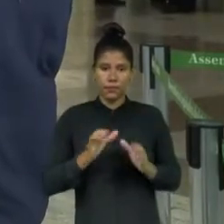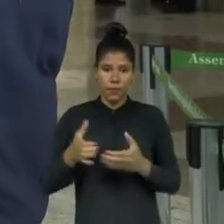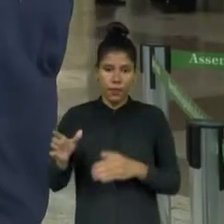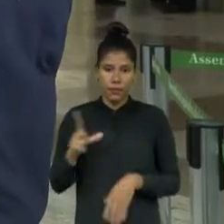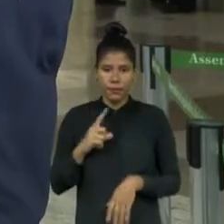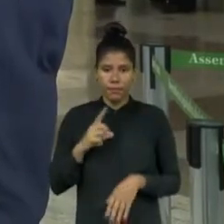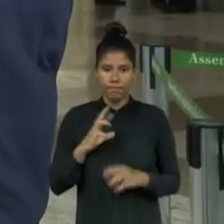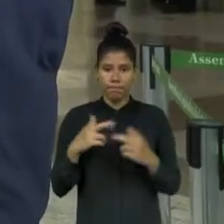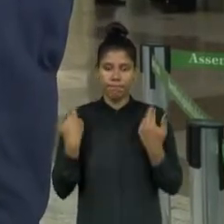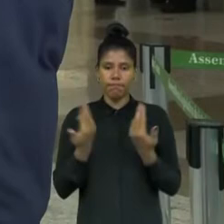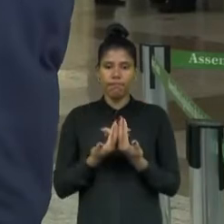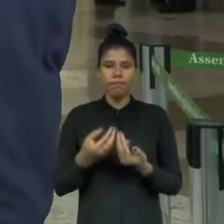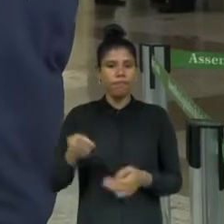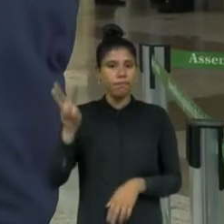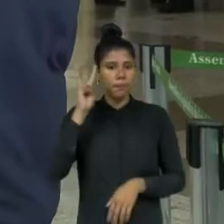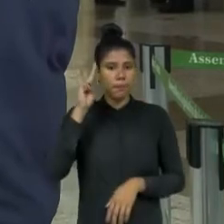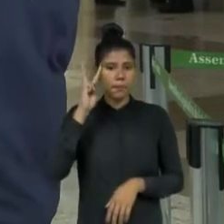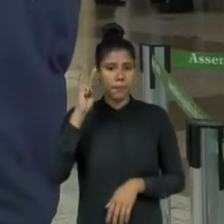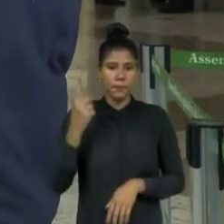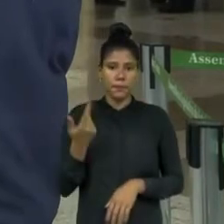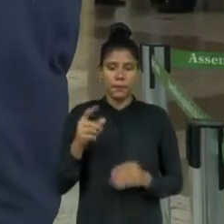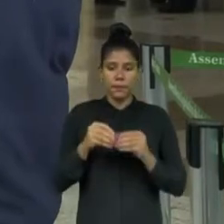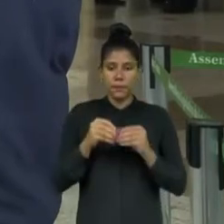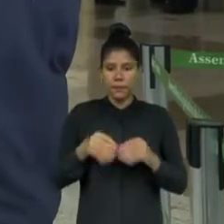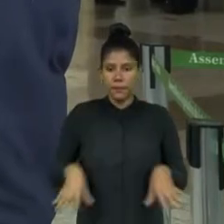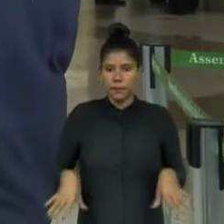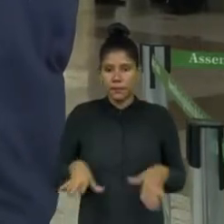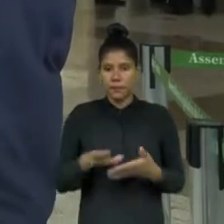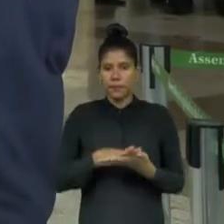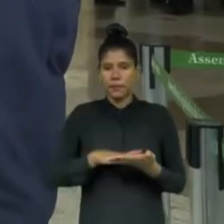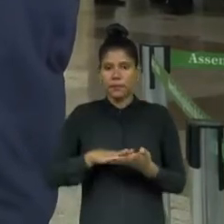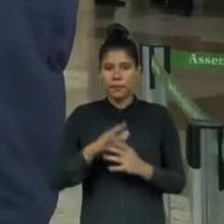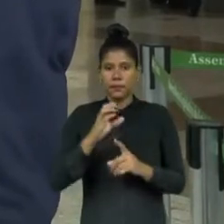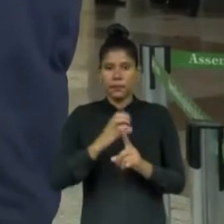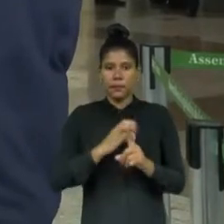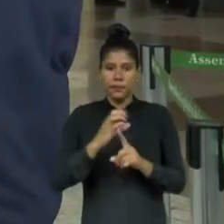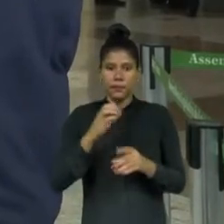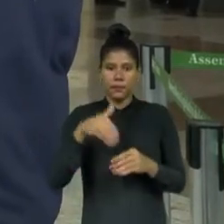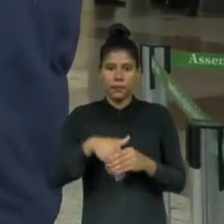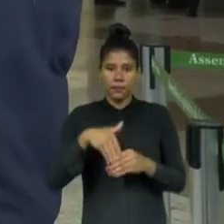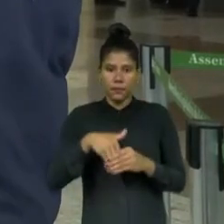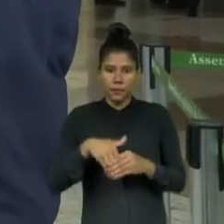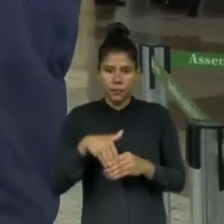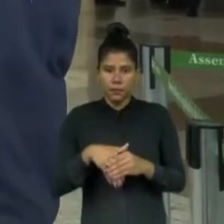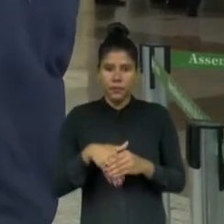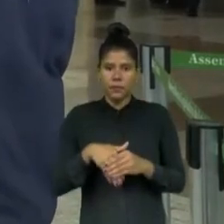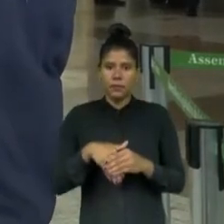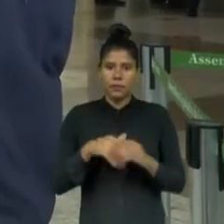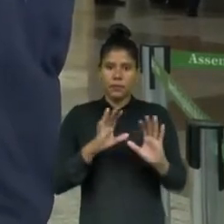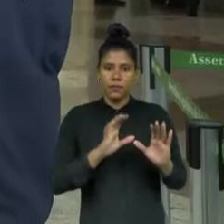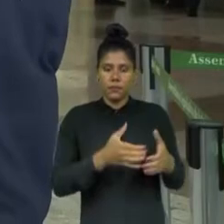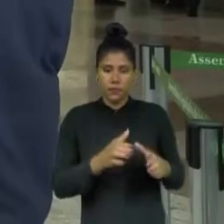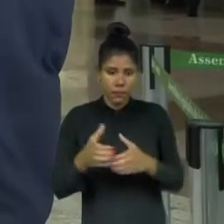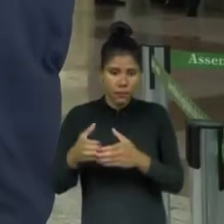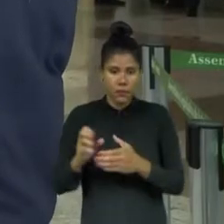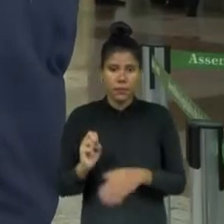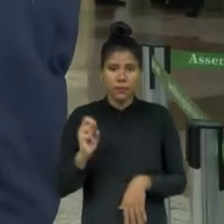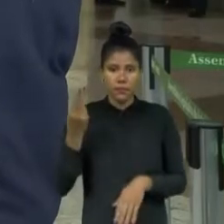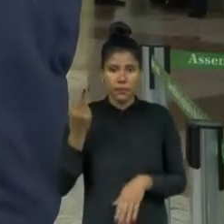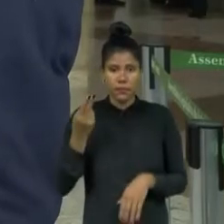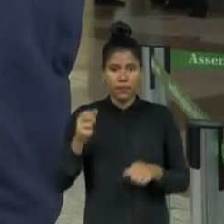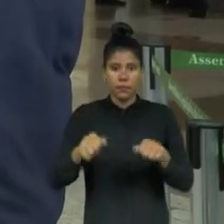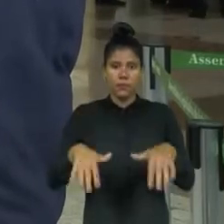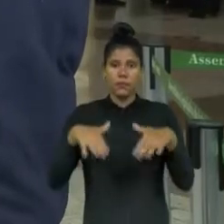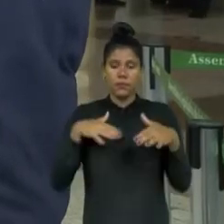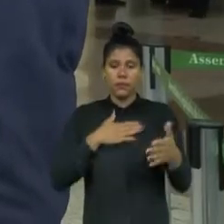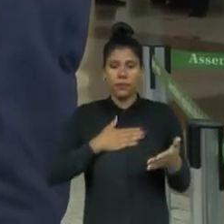as terças-feiras, não houve nenhum prejuízo no calendário de votação, seja nas comissões, seja em plenário, das matérias